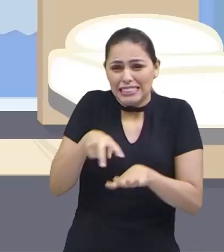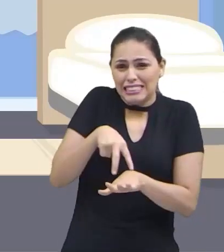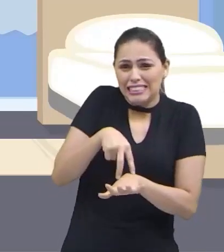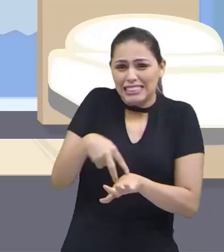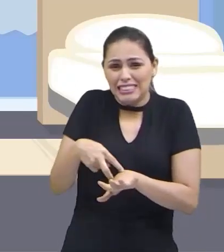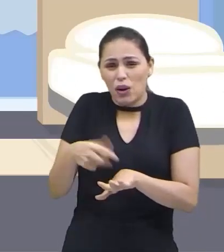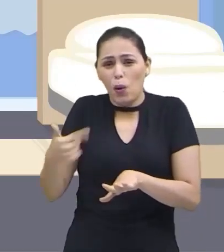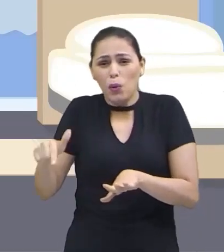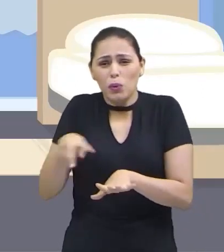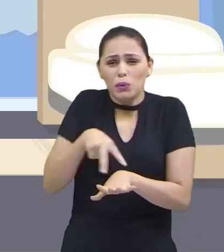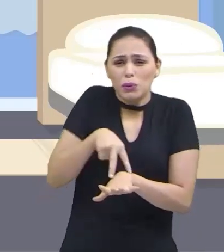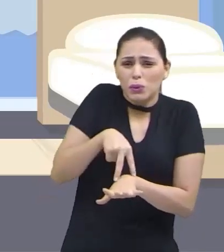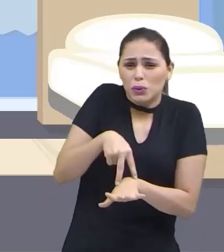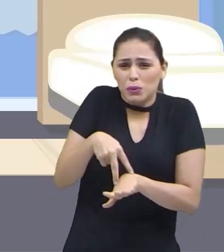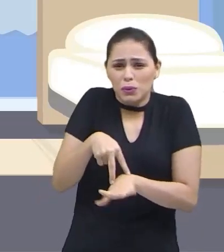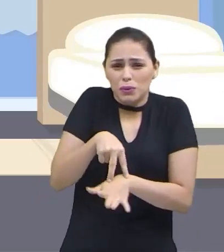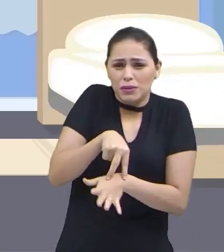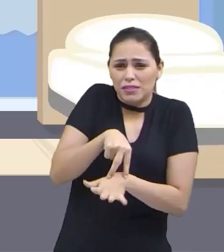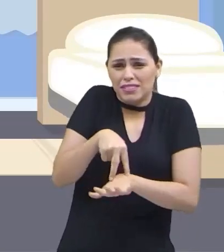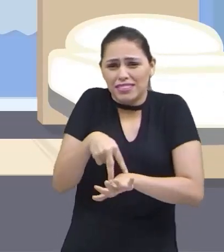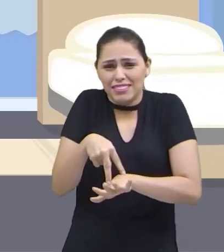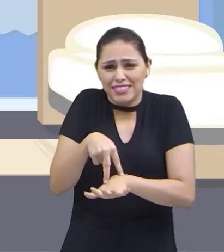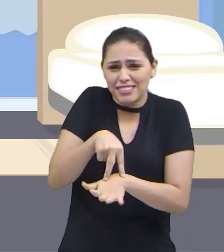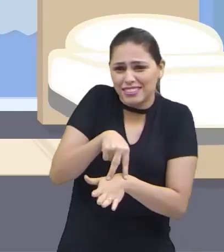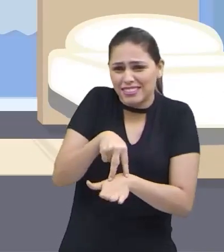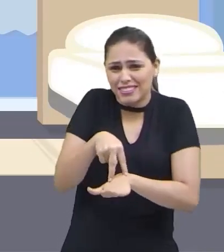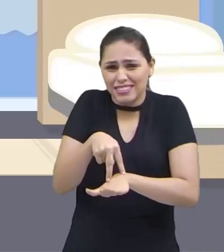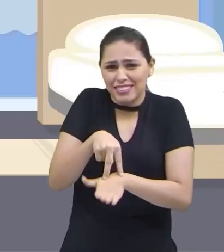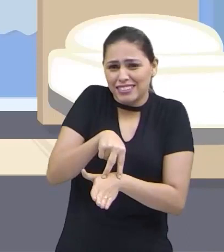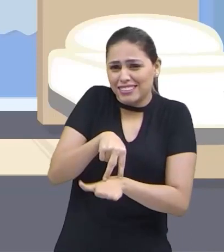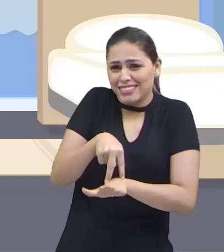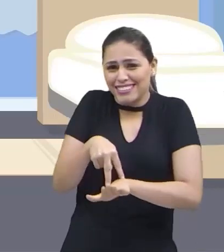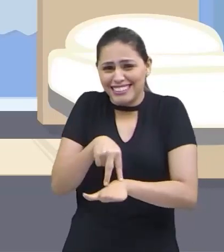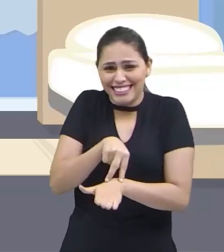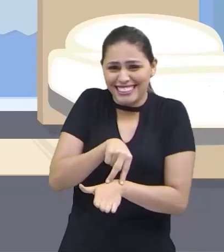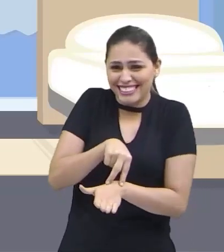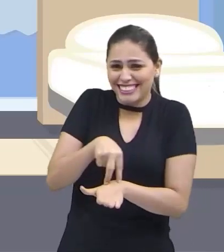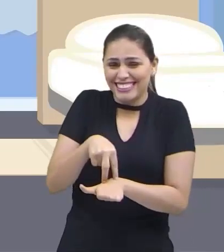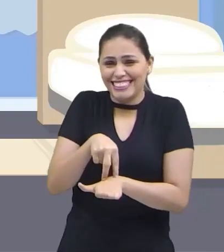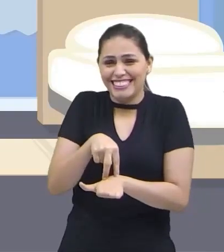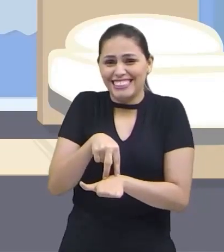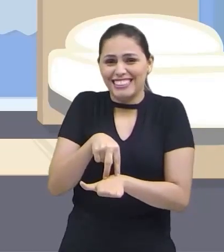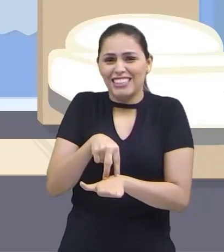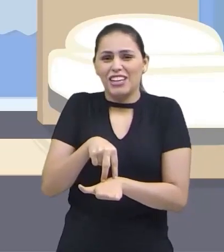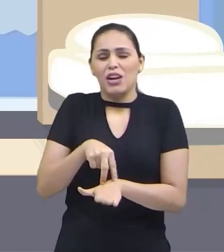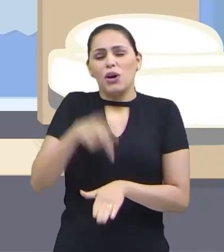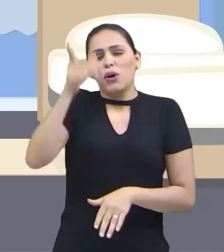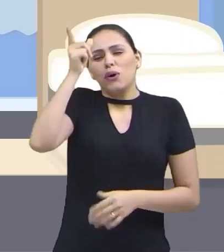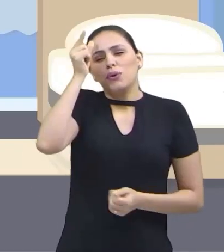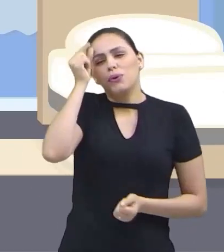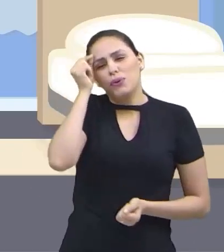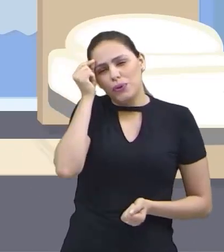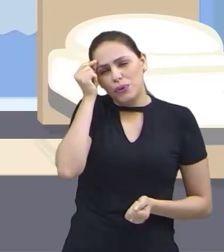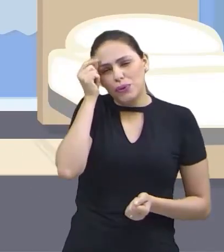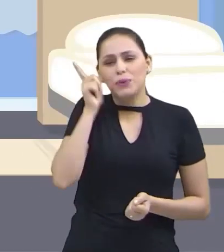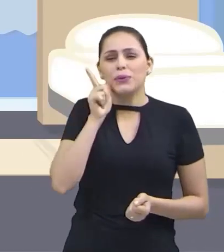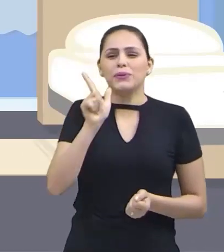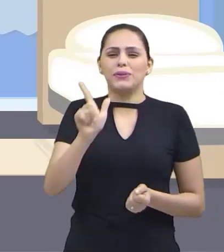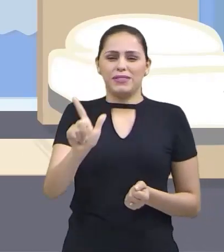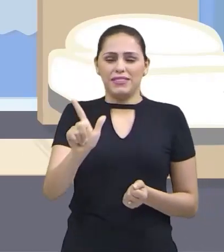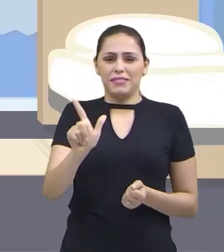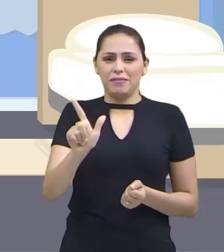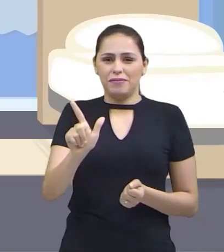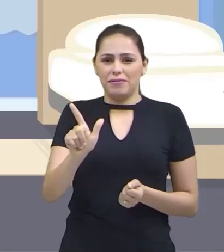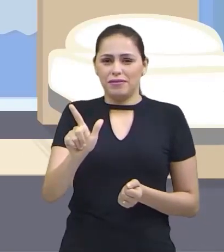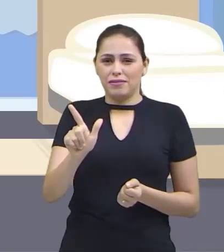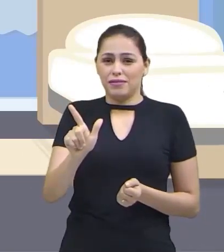outro lado, vamos lá, ponte de novo. A ponte balança, essa ponte balançando. E tensão. Ufa, chegamos do outro lado. Essa